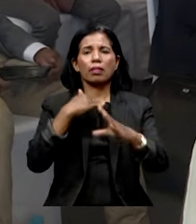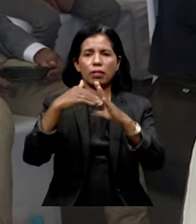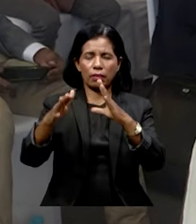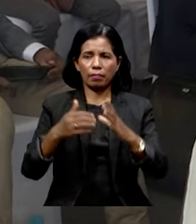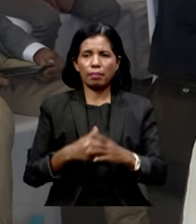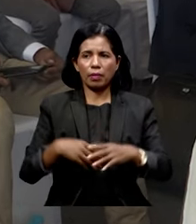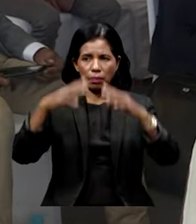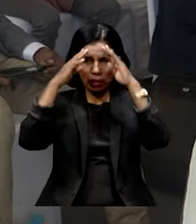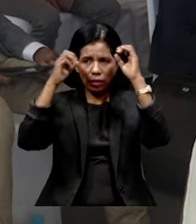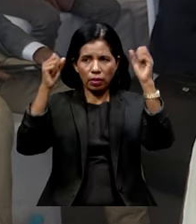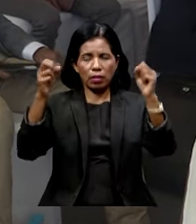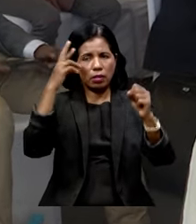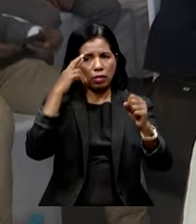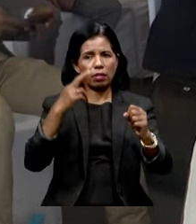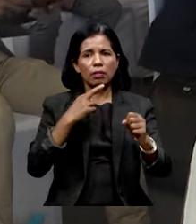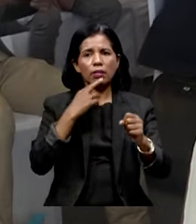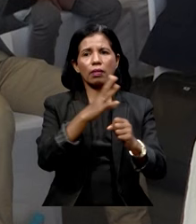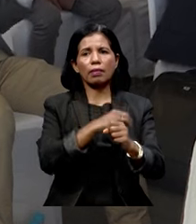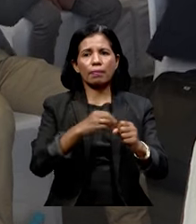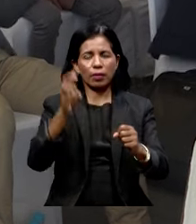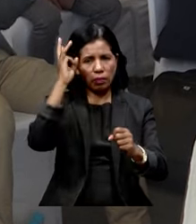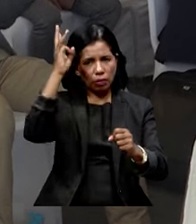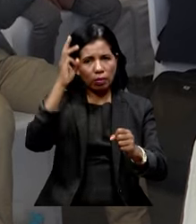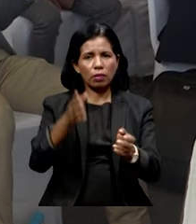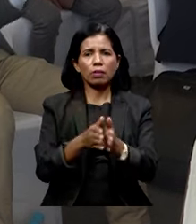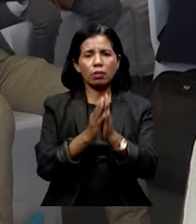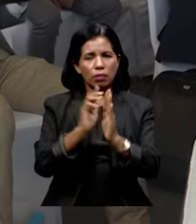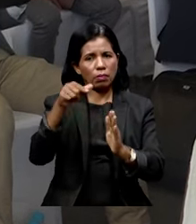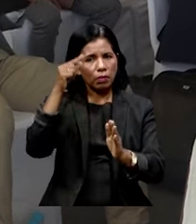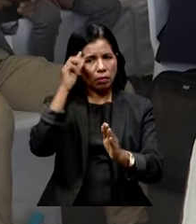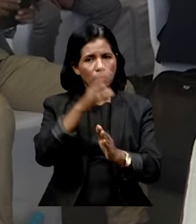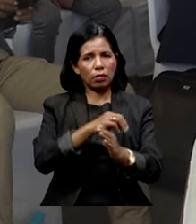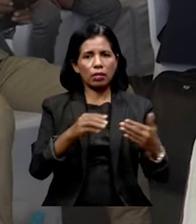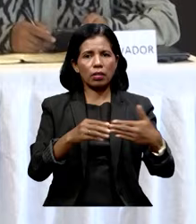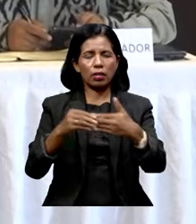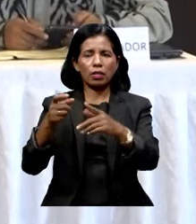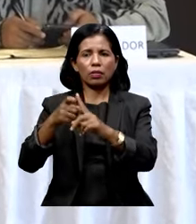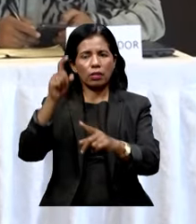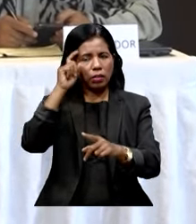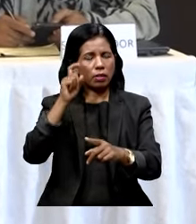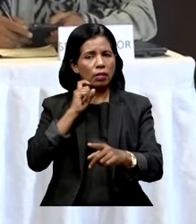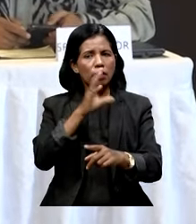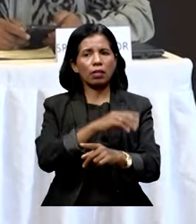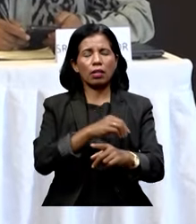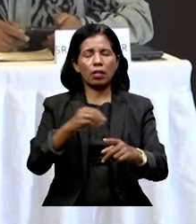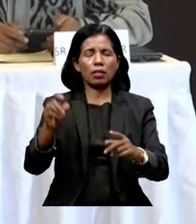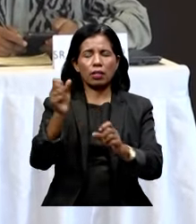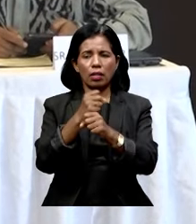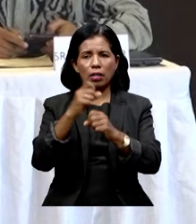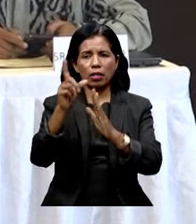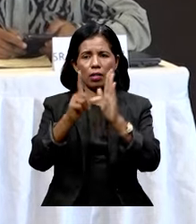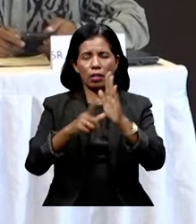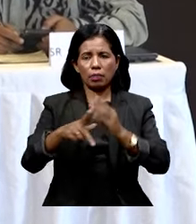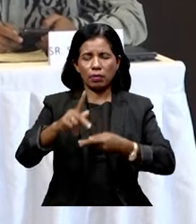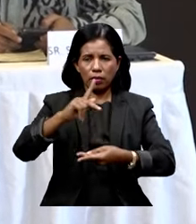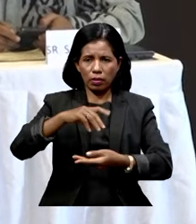nemos Presidente da República José Ramos Horta preocupa no uso ba governo de belidera José Cairala Sanana Guzmão a tu cria lei proteção de investimento